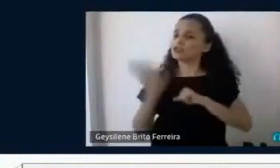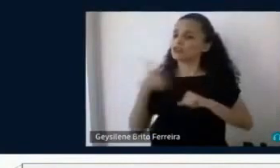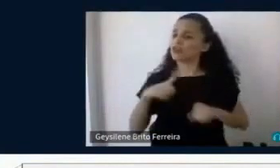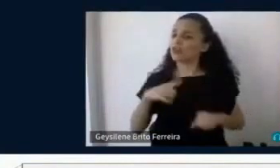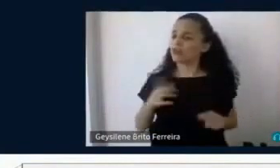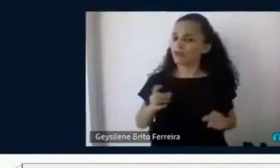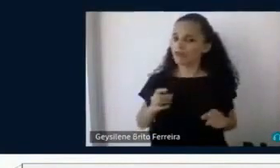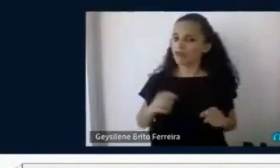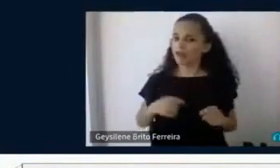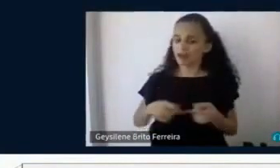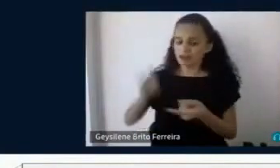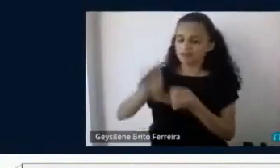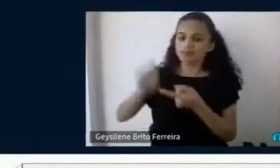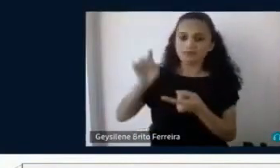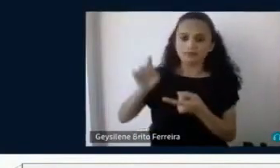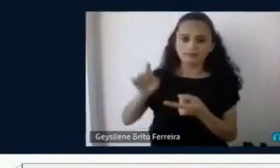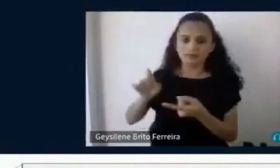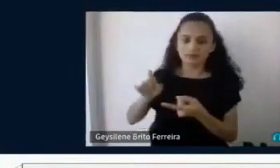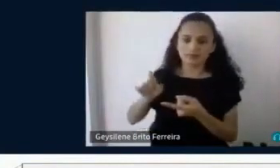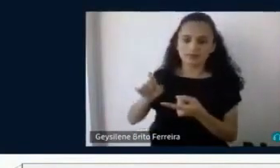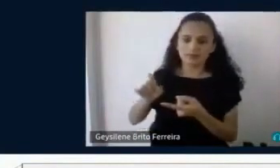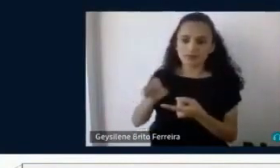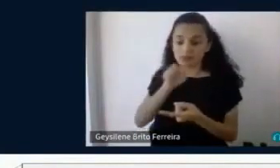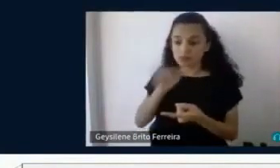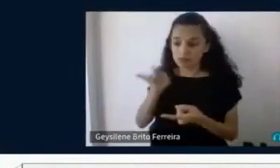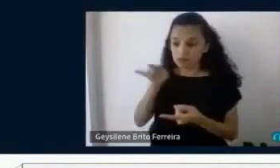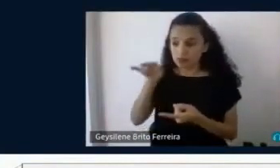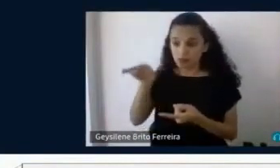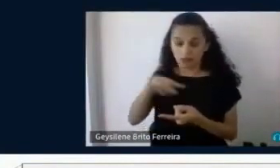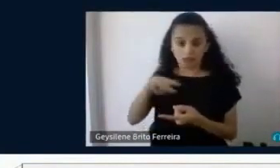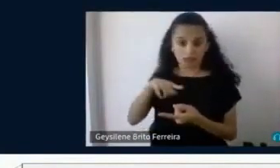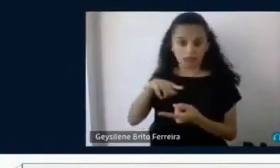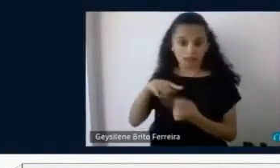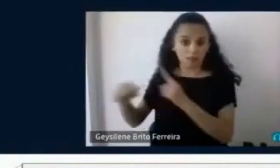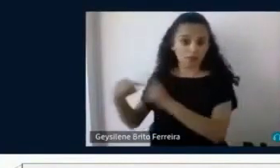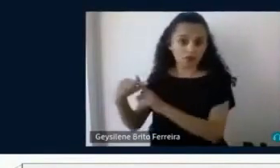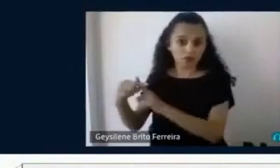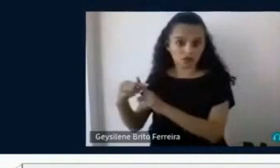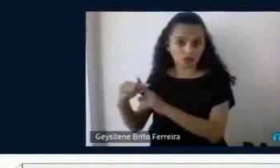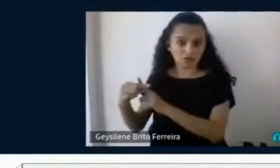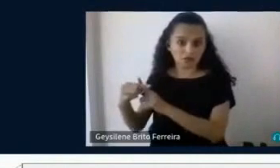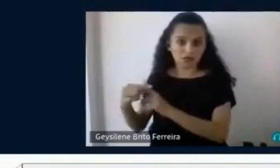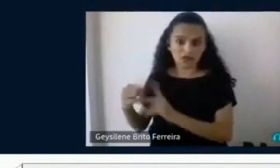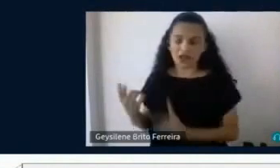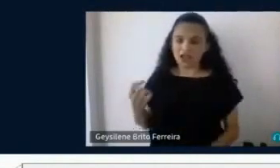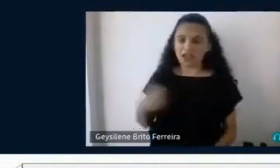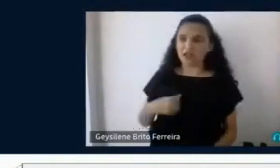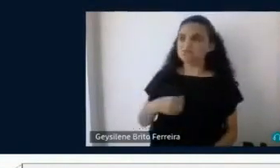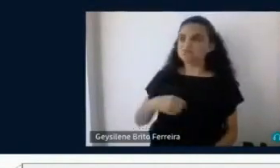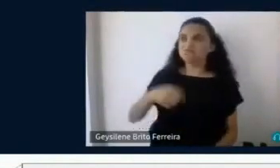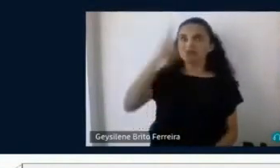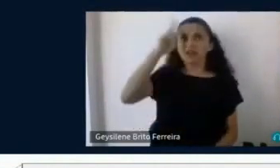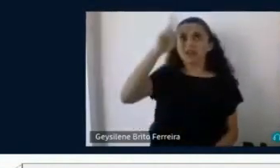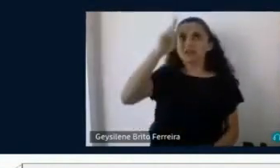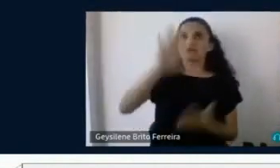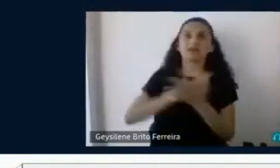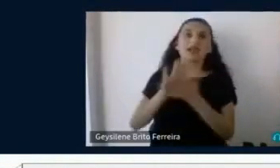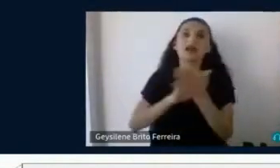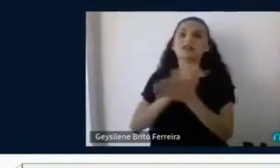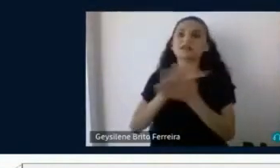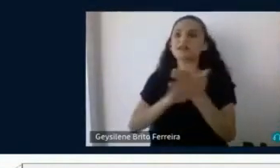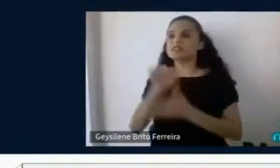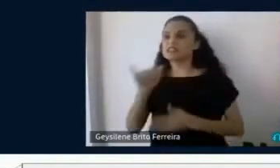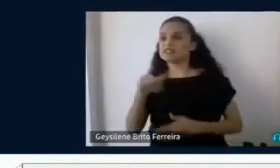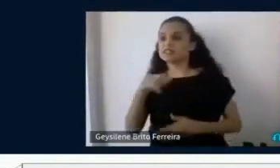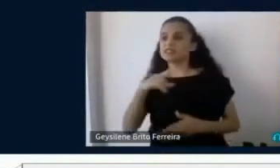der IgG positivo, e ela não se lembrar se teve sinal e sintoma, qual a data que a gente vai colocar ali